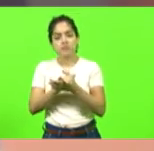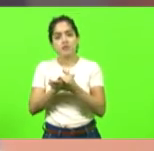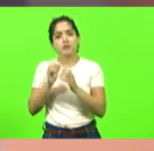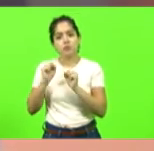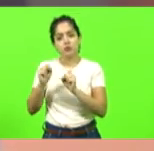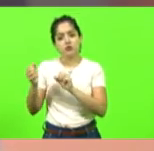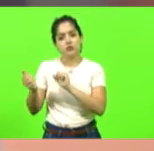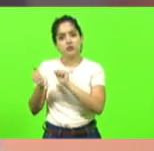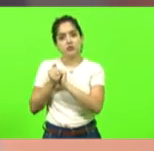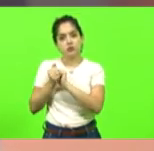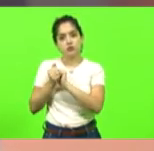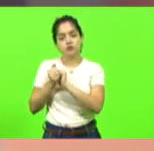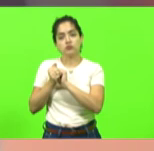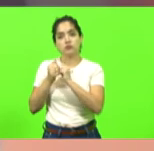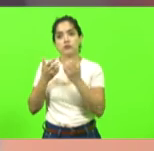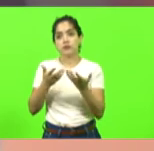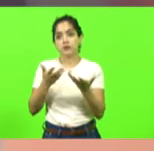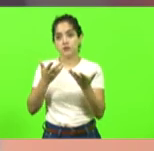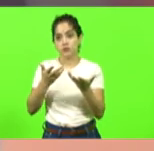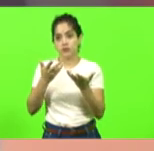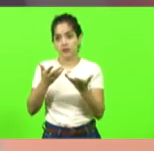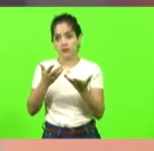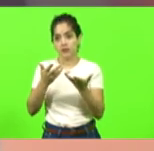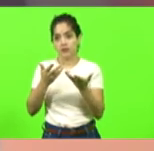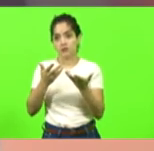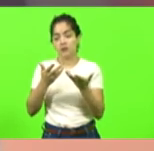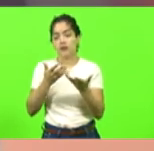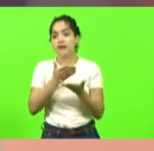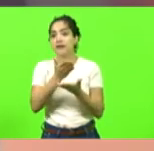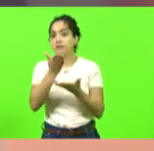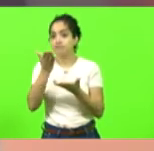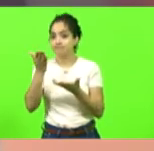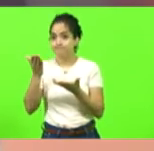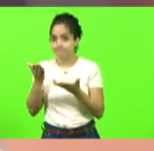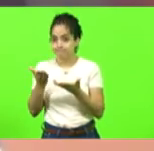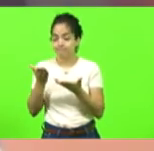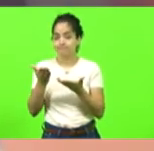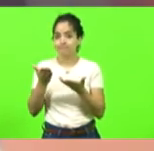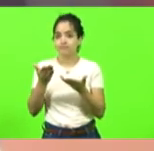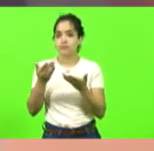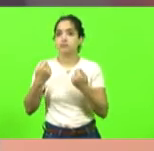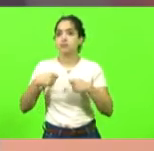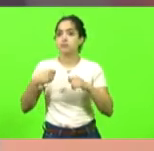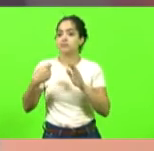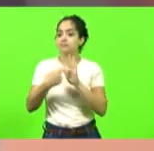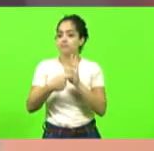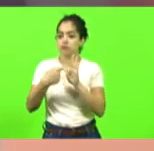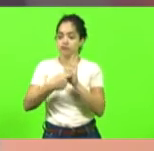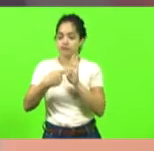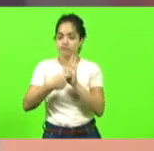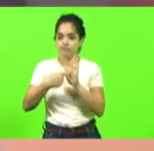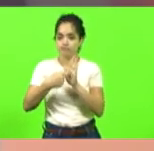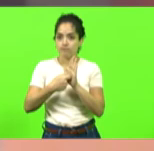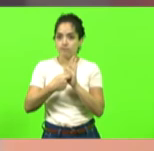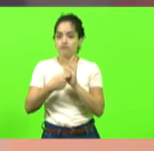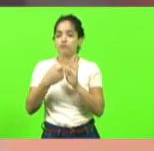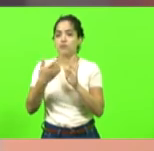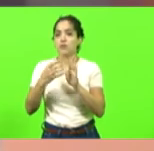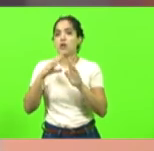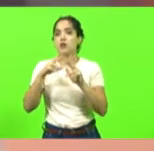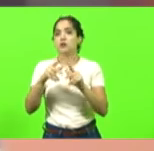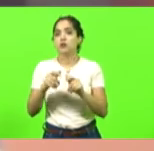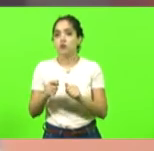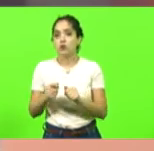lado." Então, eu quero dizer que é para isso que a gente tem que lutar, para que todos os